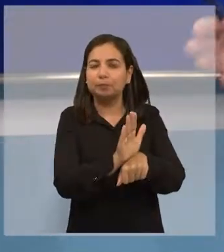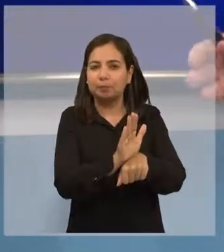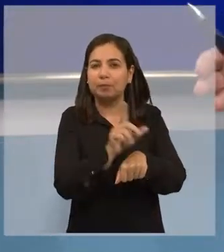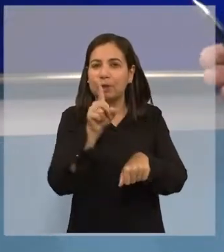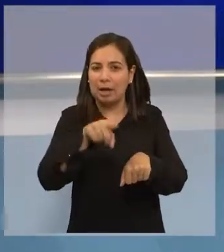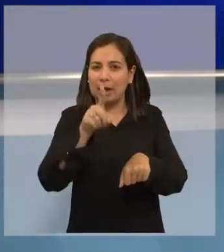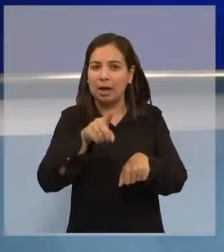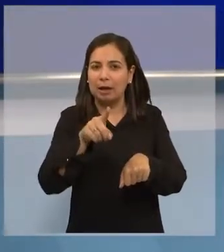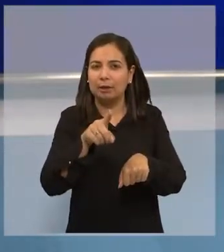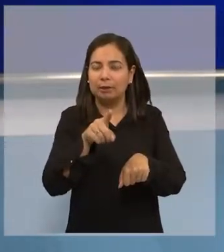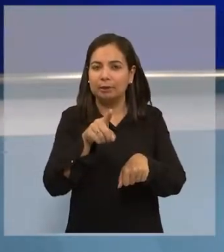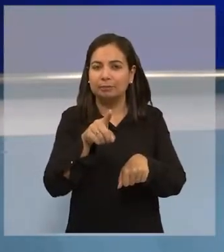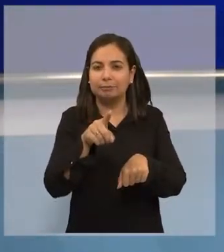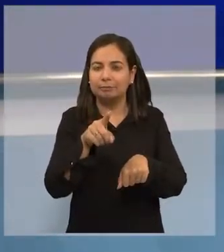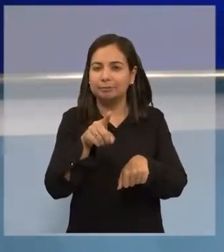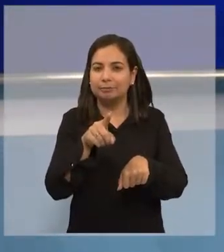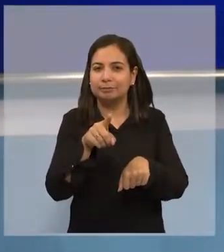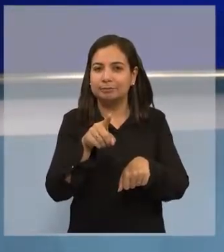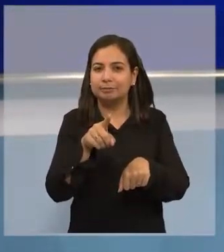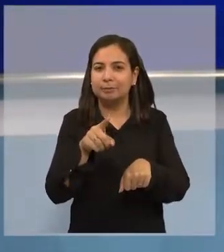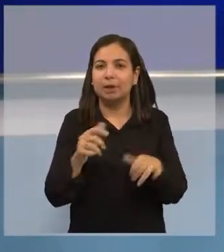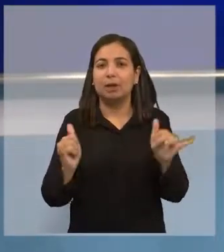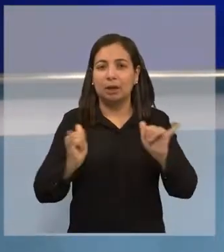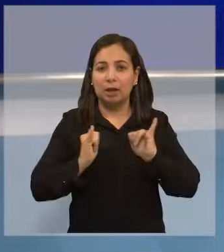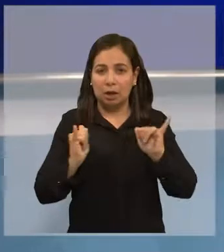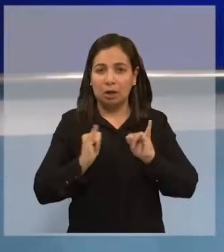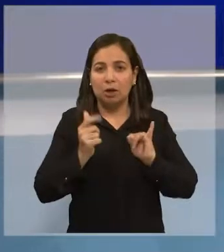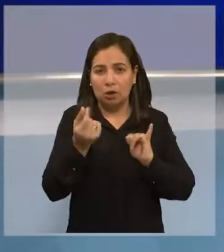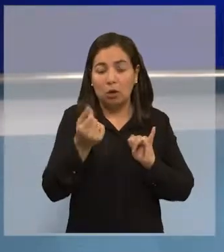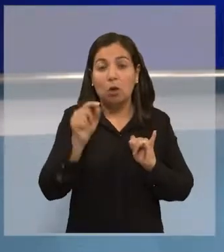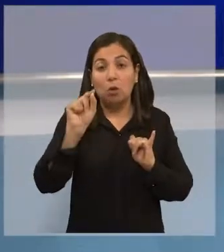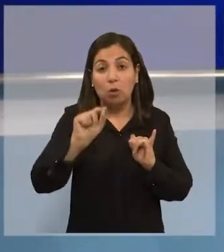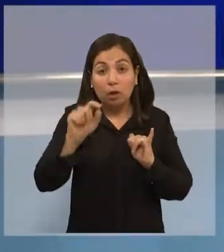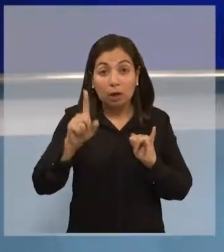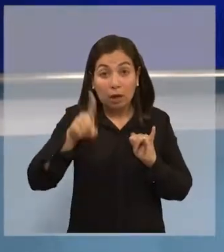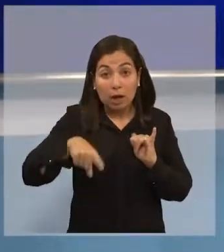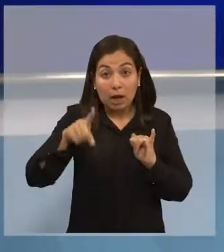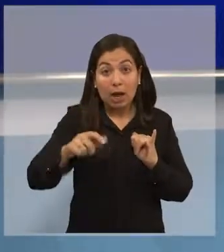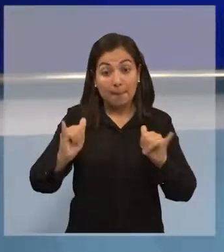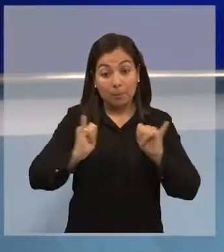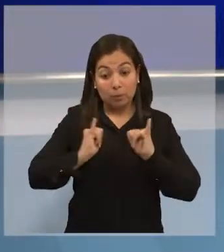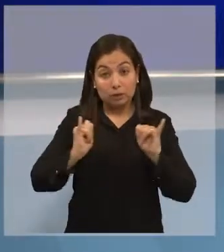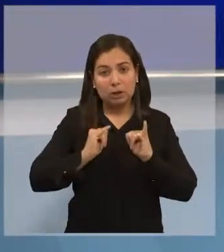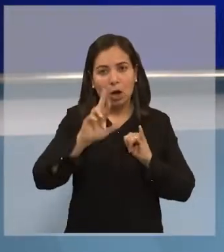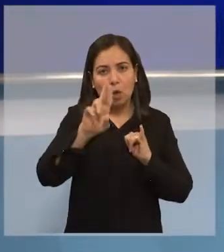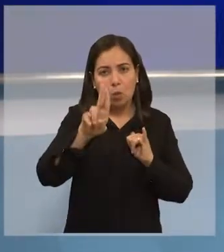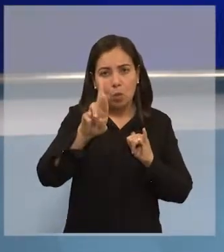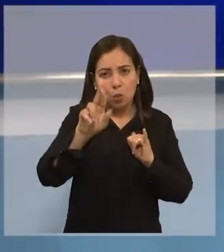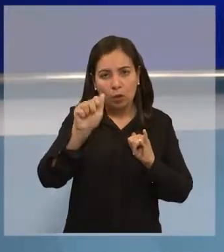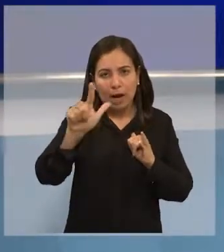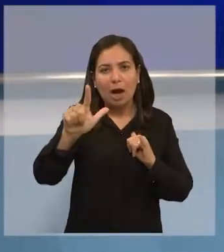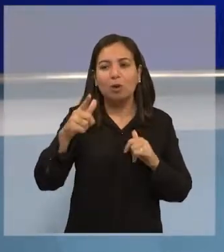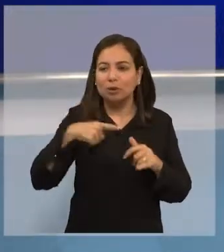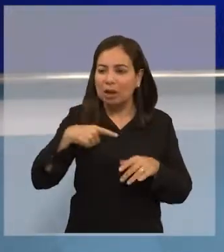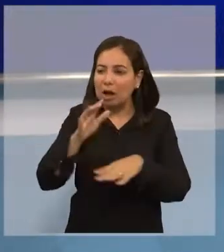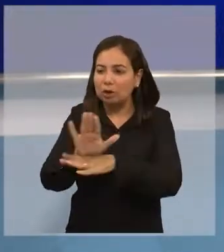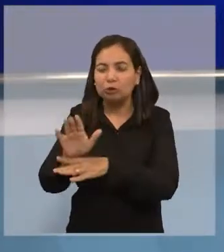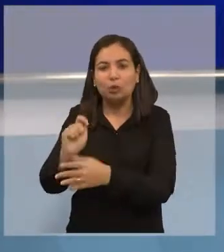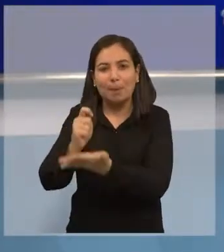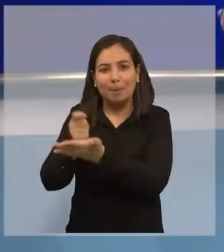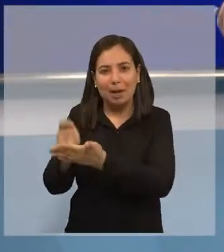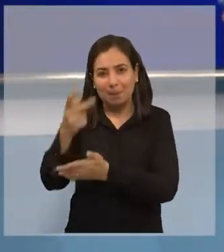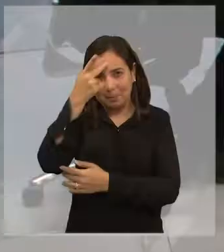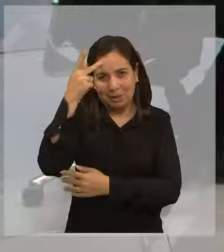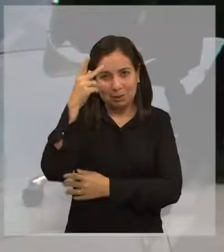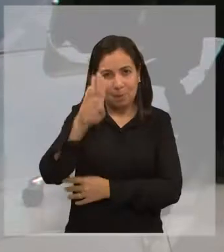previdência continuada, né? Destinado a essas pessoas, como aposentadoria rural, e aprovar nos moldes que está sendo